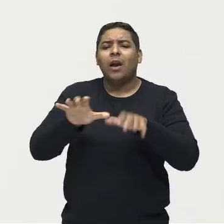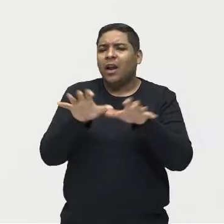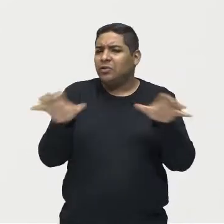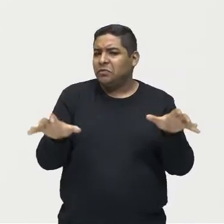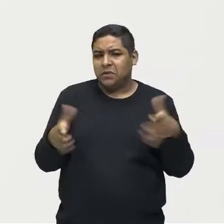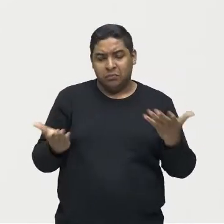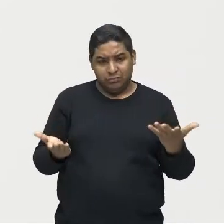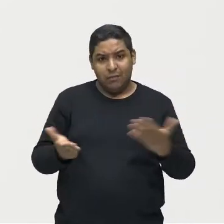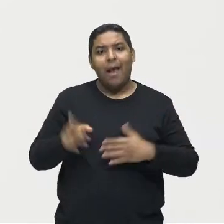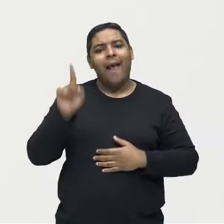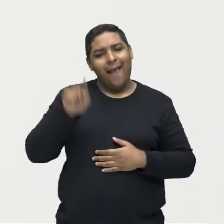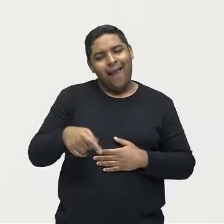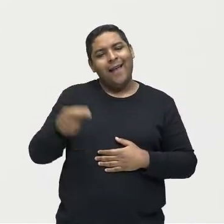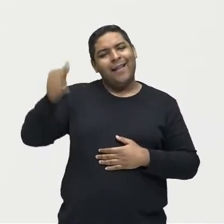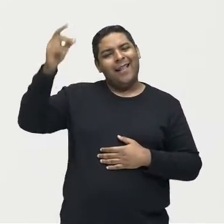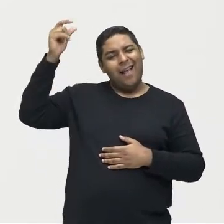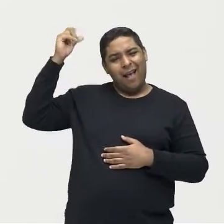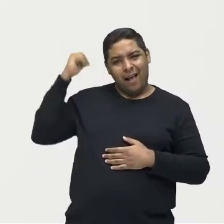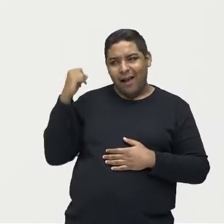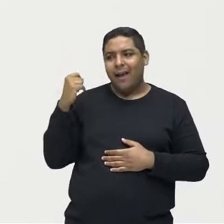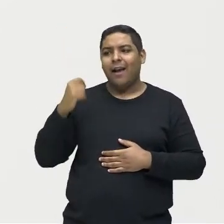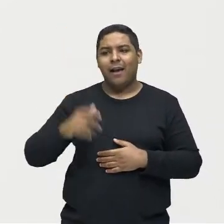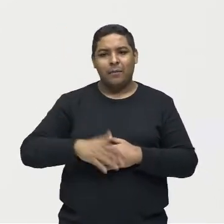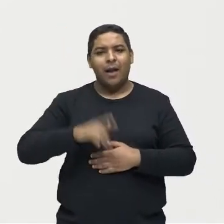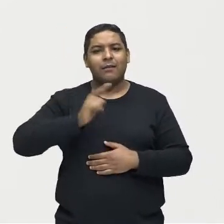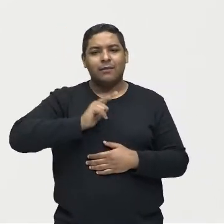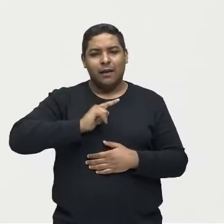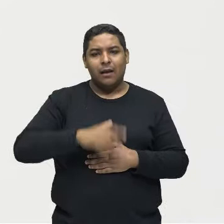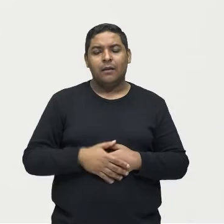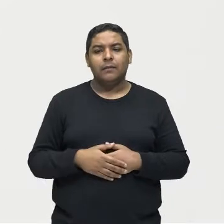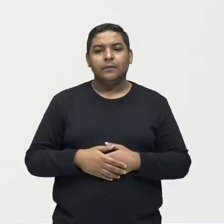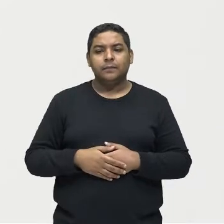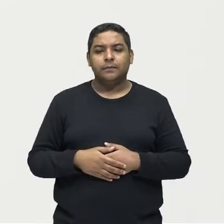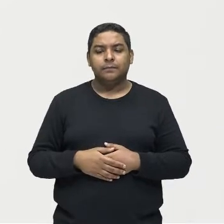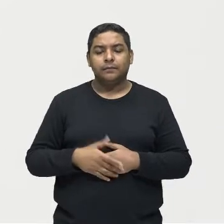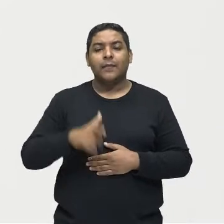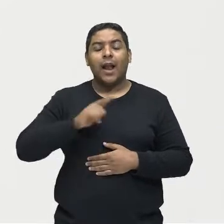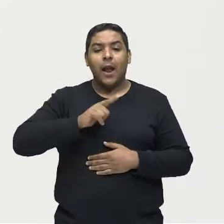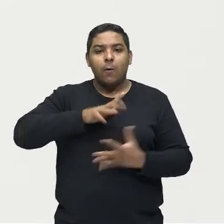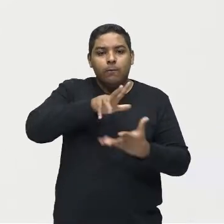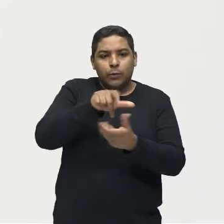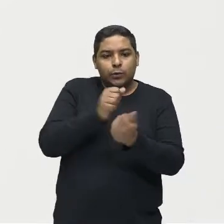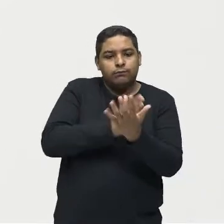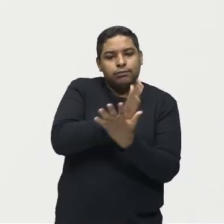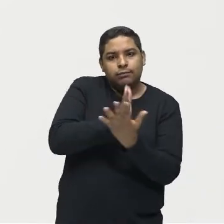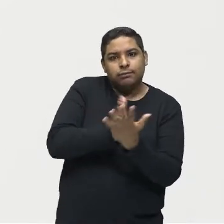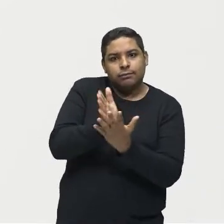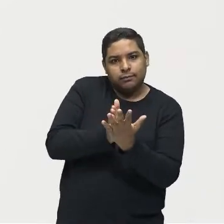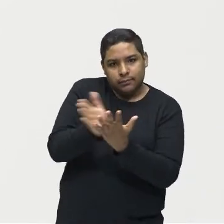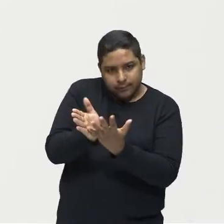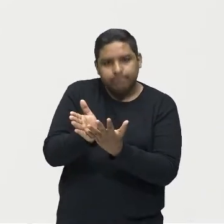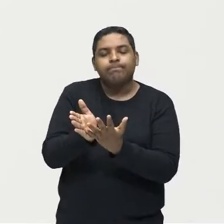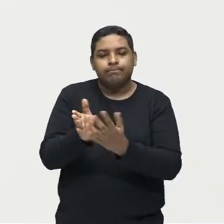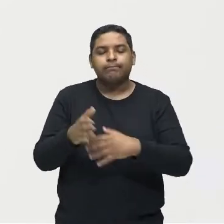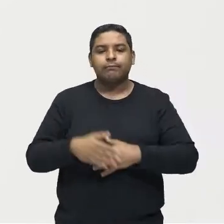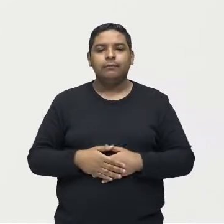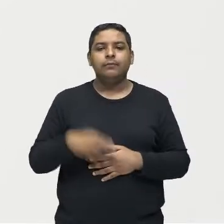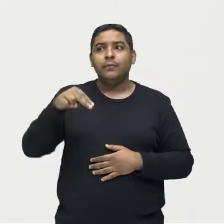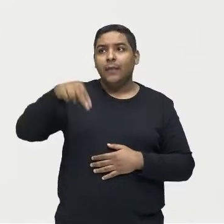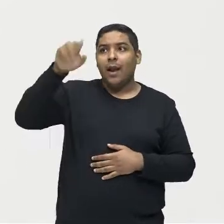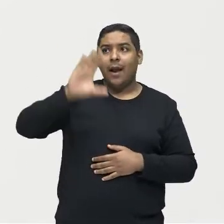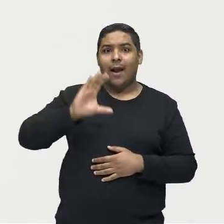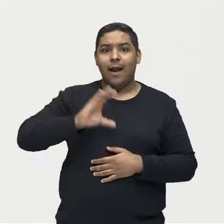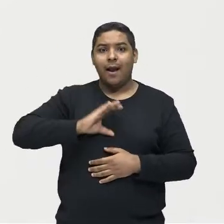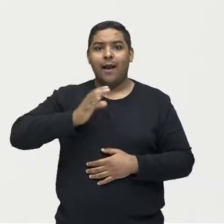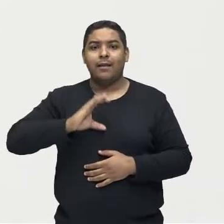divisão foi o que eles fizeram na época, tá? Tendo esse mundo multipolar, onde eles colocavam que os países do norte, como Canadá e